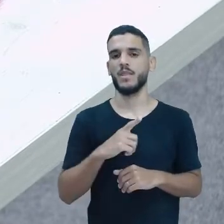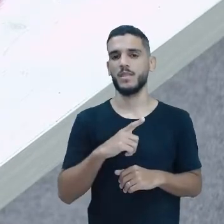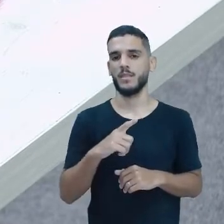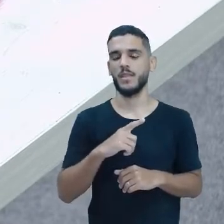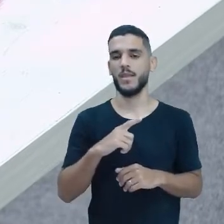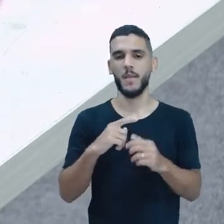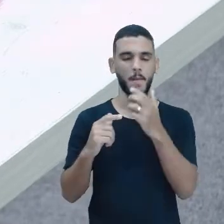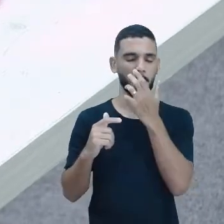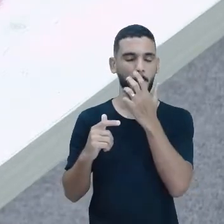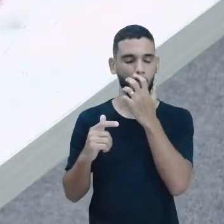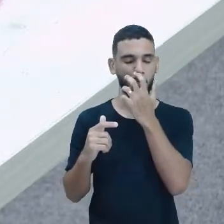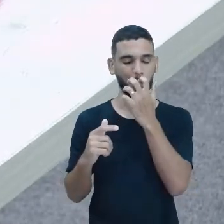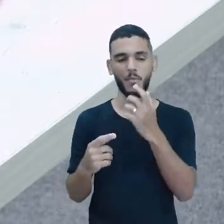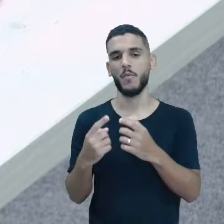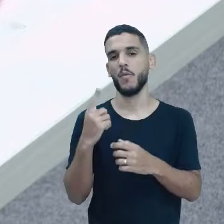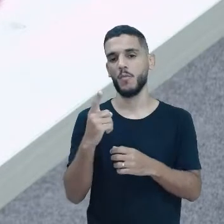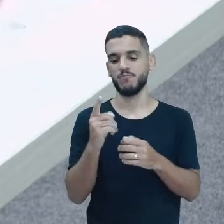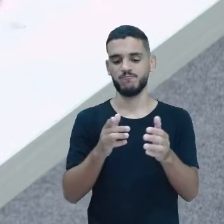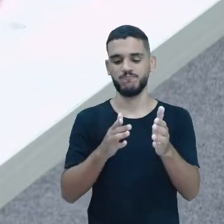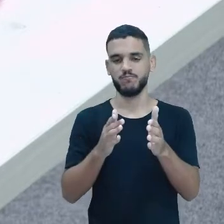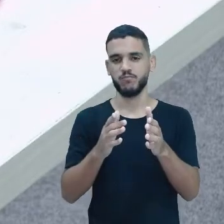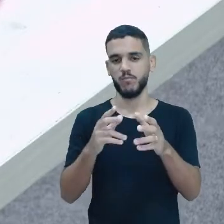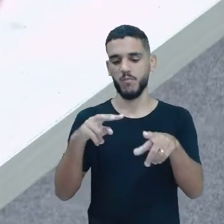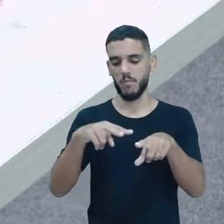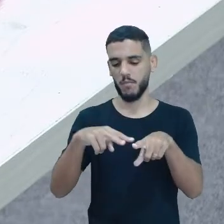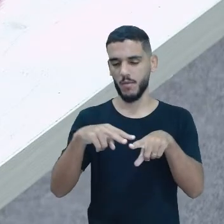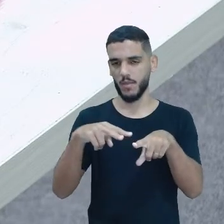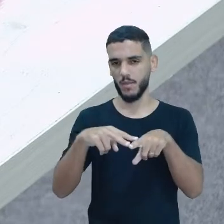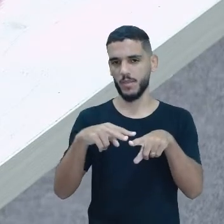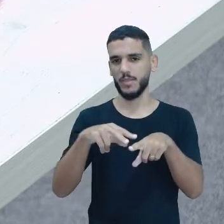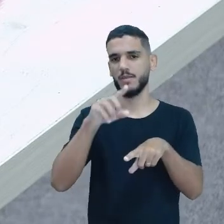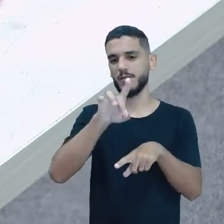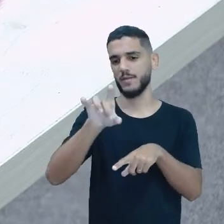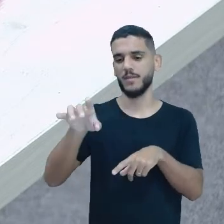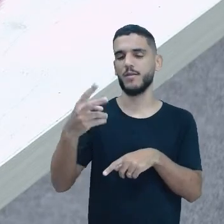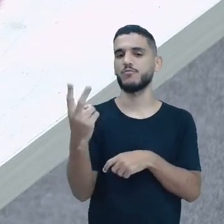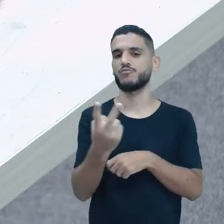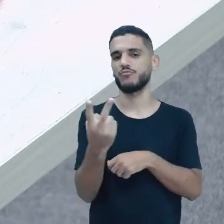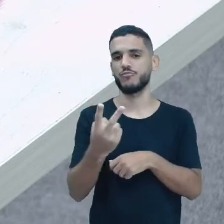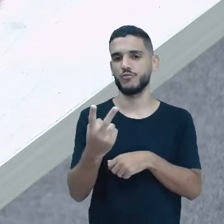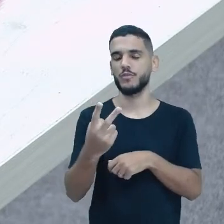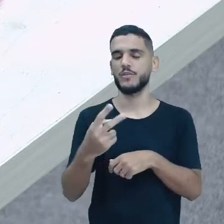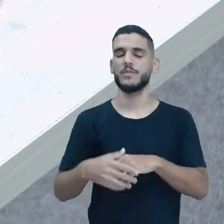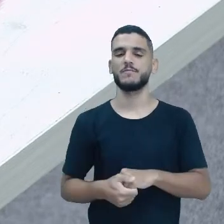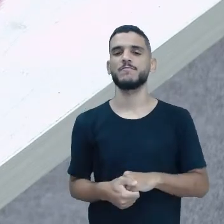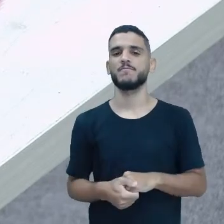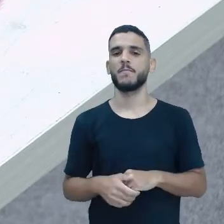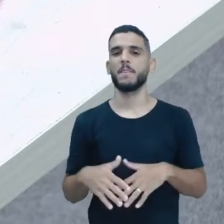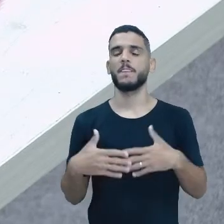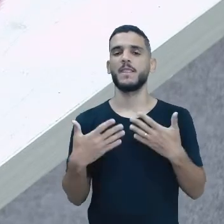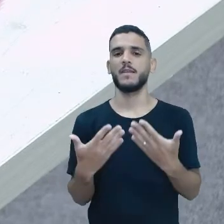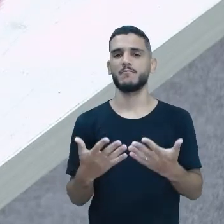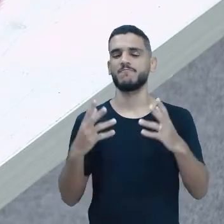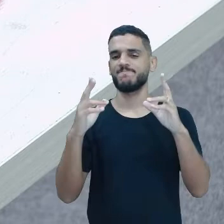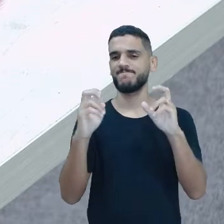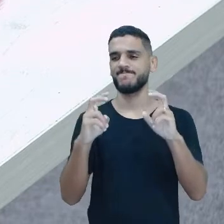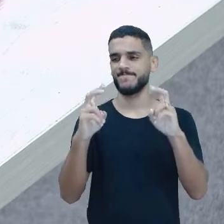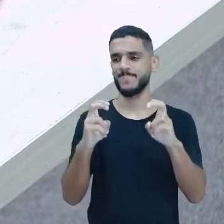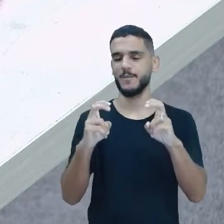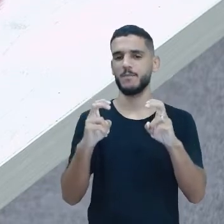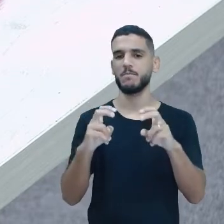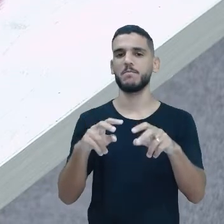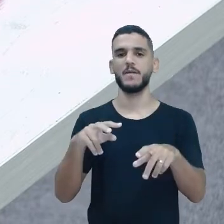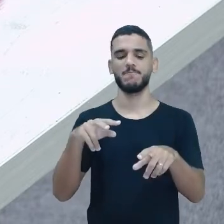professora Sandra com uma parte e a professora Casey também. Então, quando a gente está falando em terça parte,